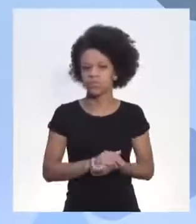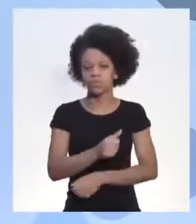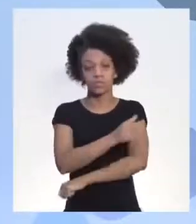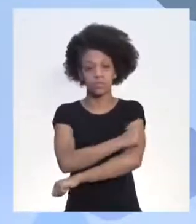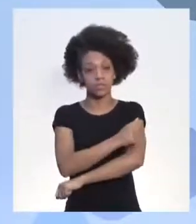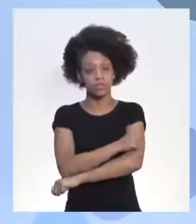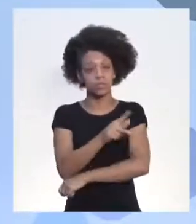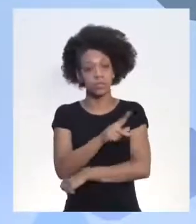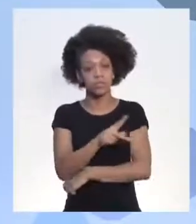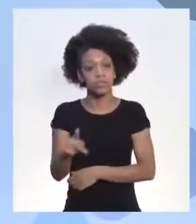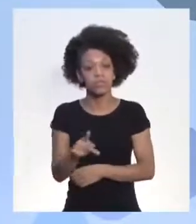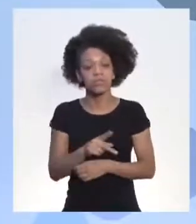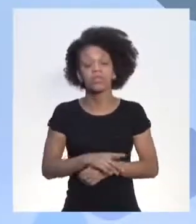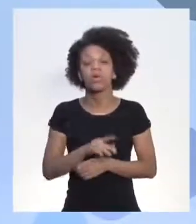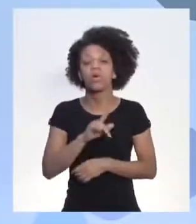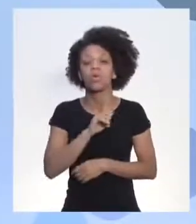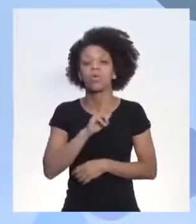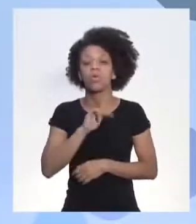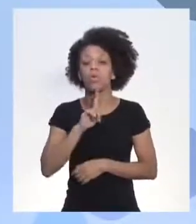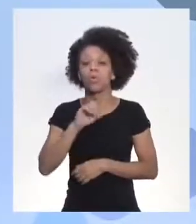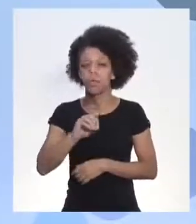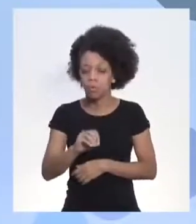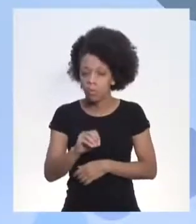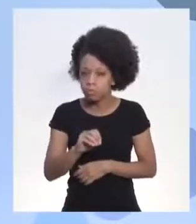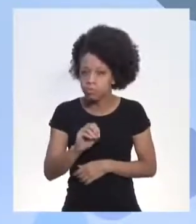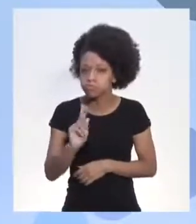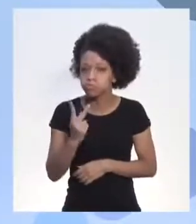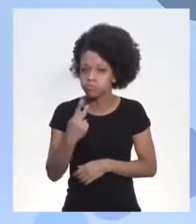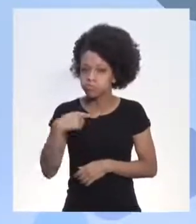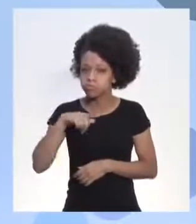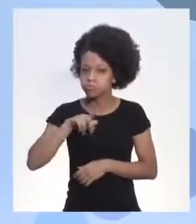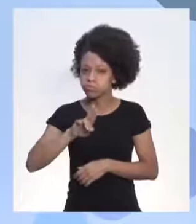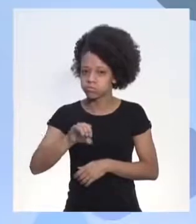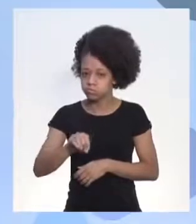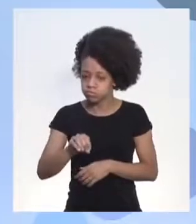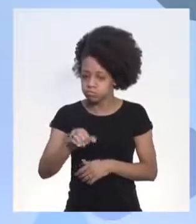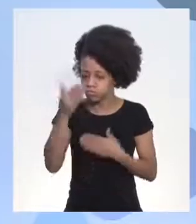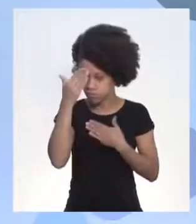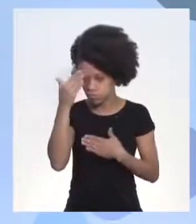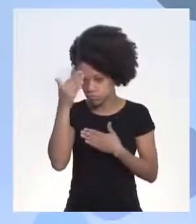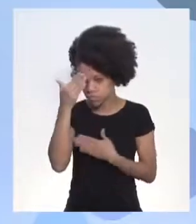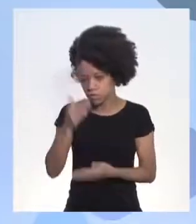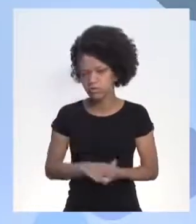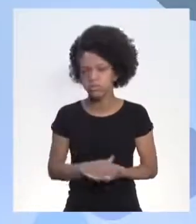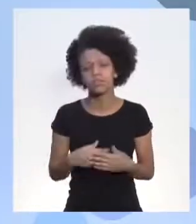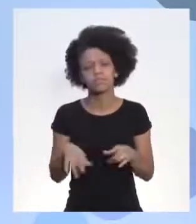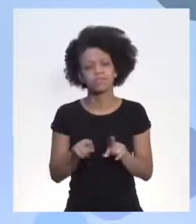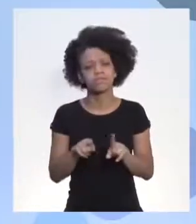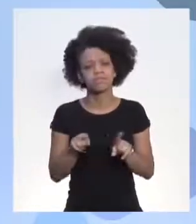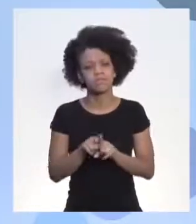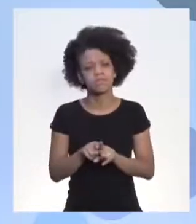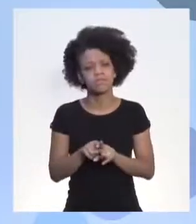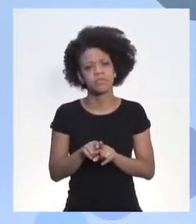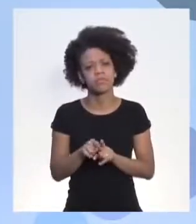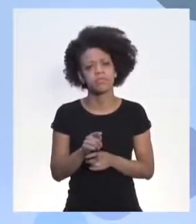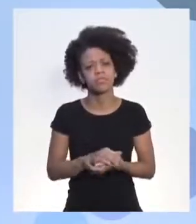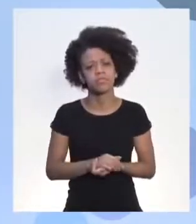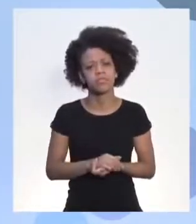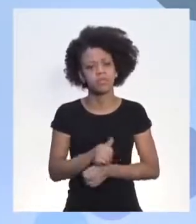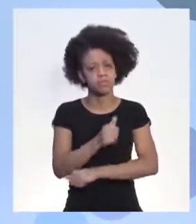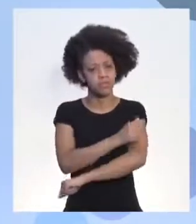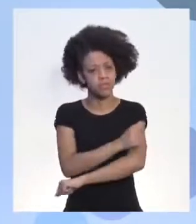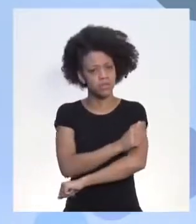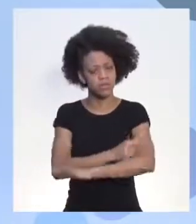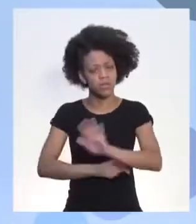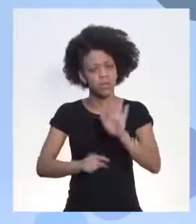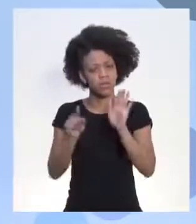nosso professor Hugo, muito obrigado, tá bom? De coração, obrigado. Tá? E os nossos alunos